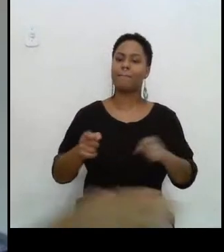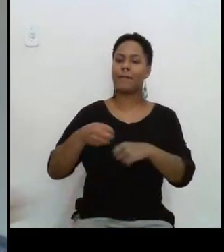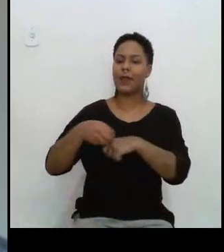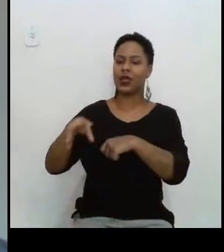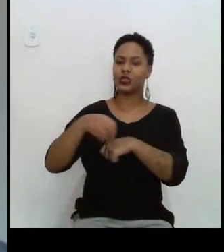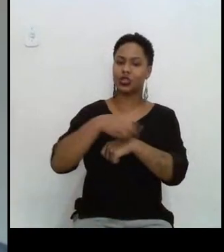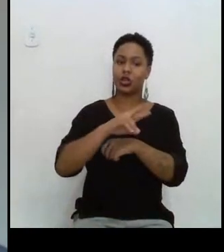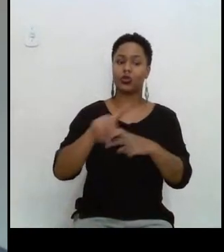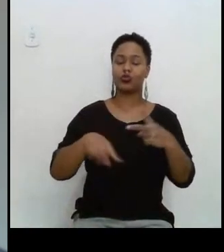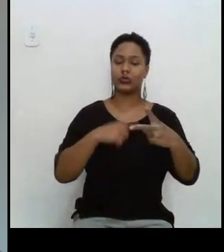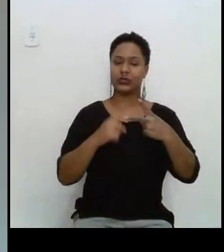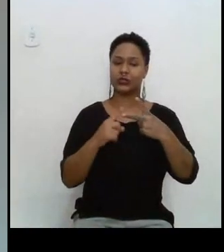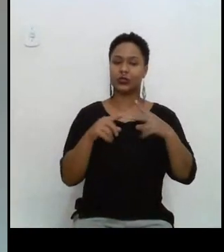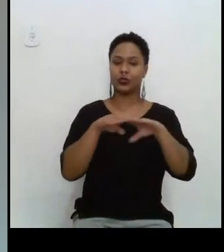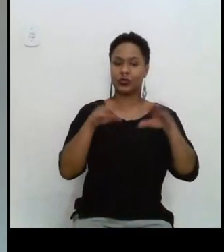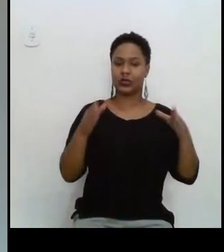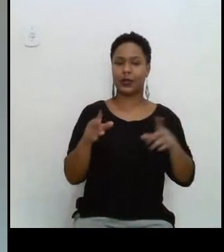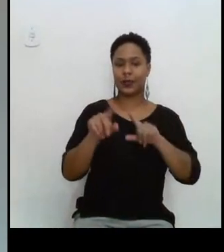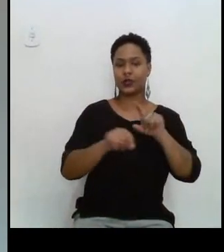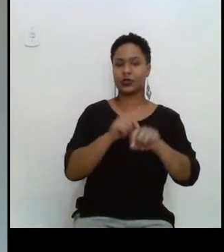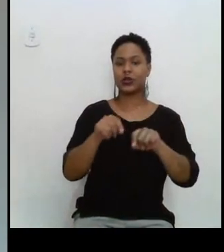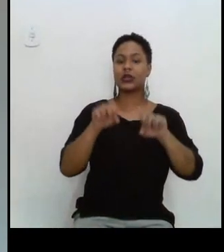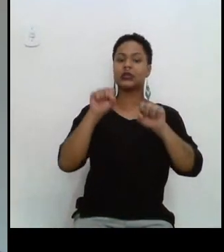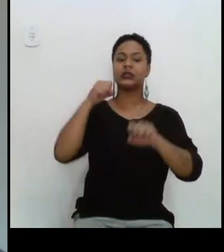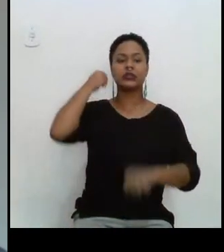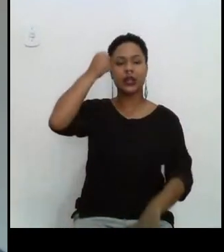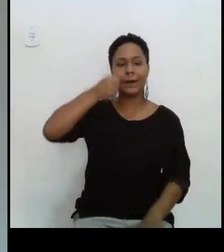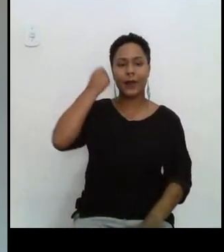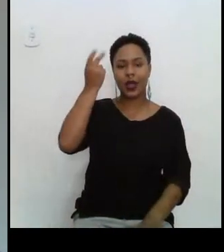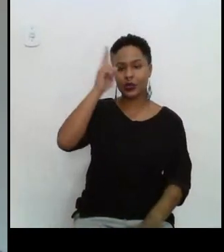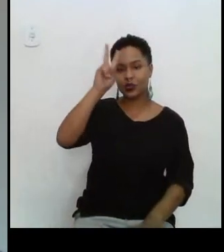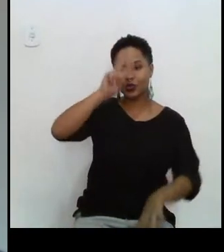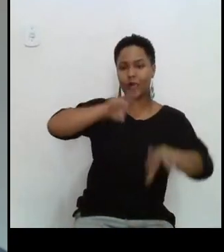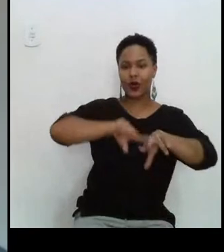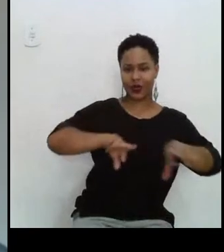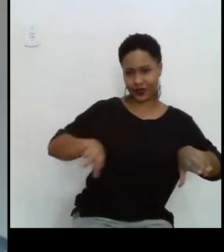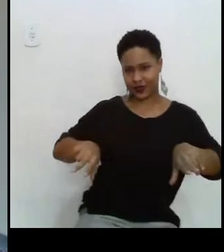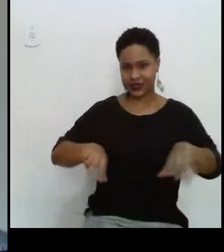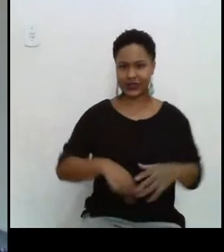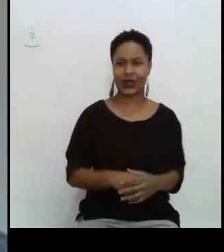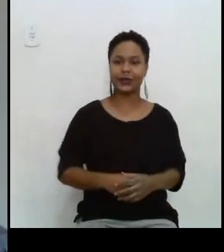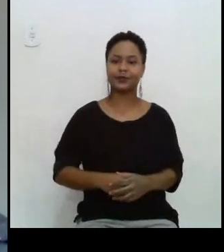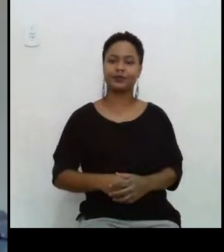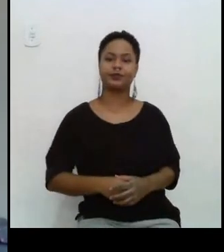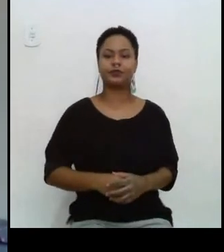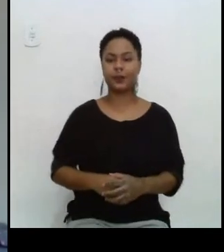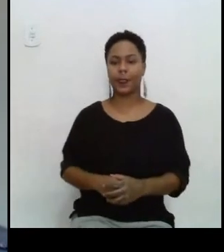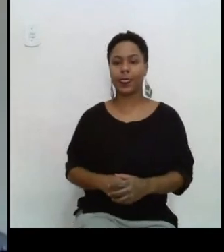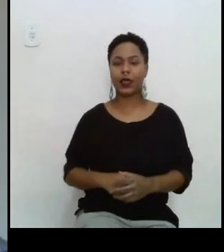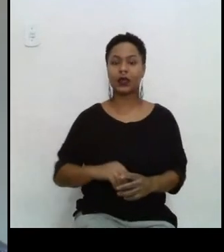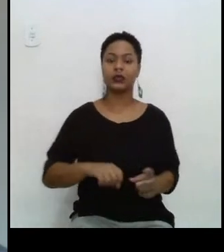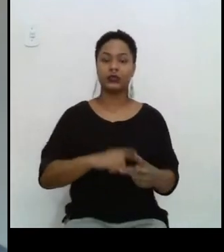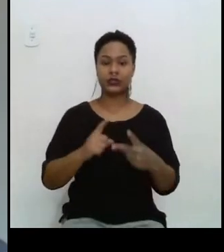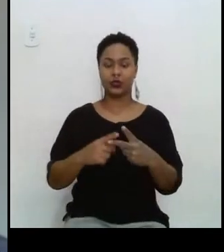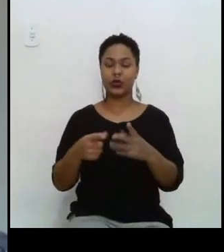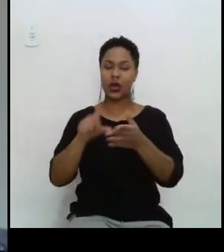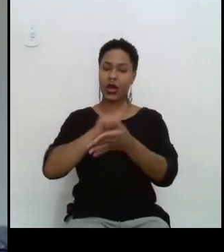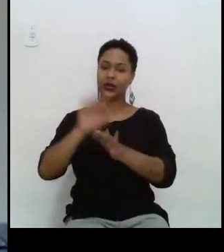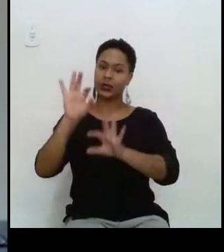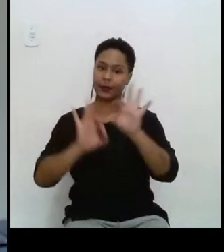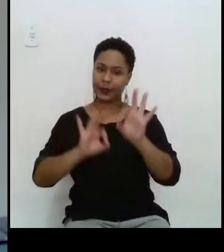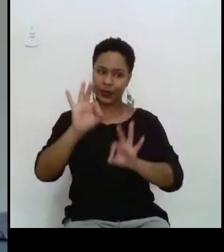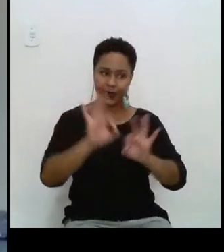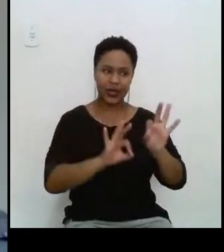segunda mesa do seminário história da diversidade na segunda edição desse seminário que antecede a preparação para